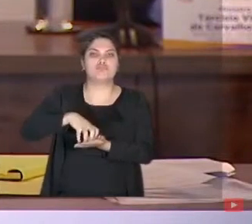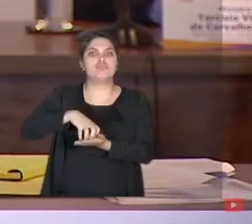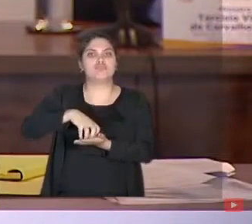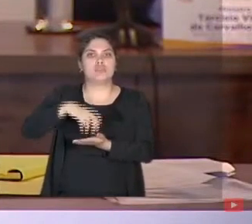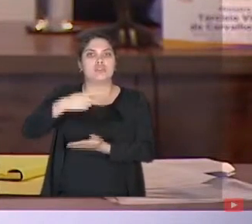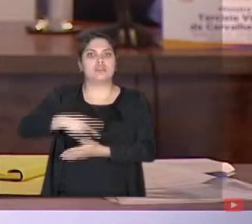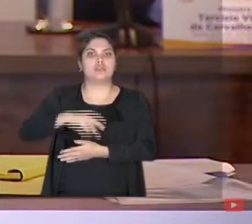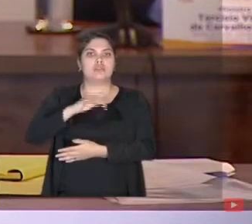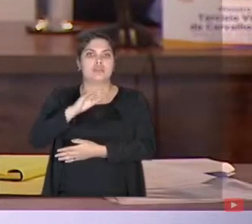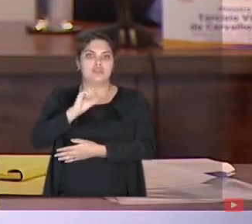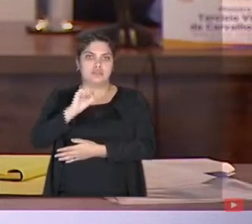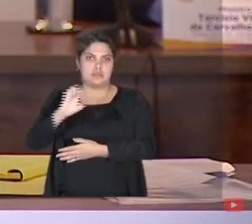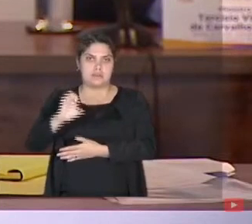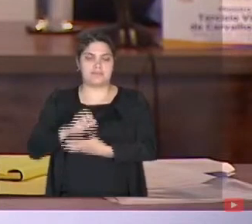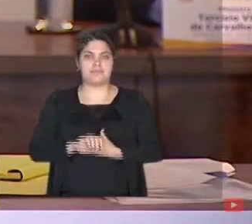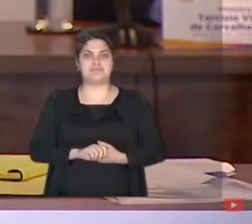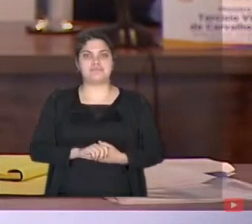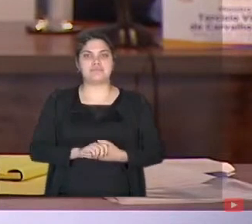no TSE.